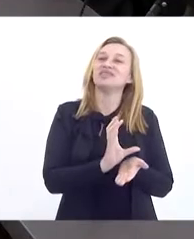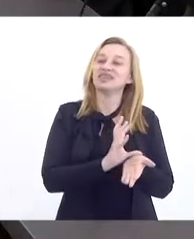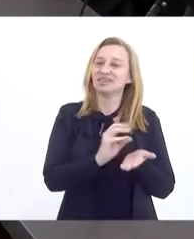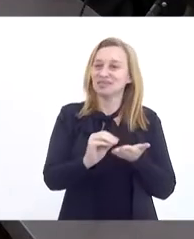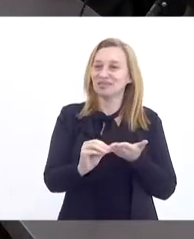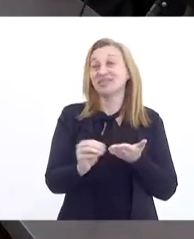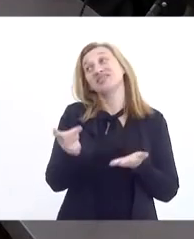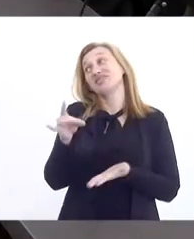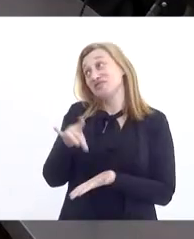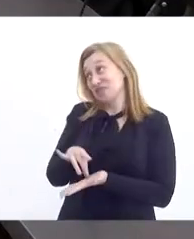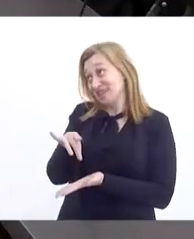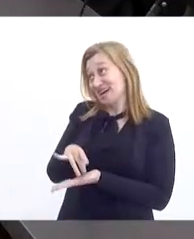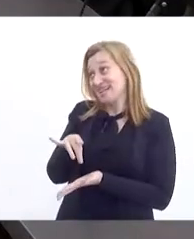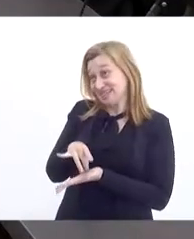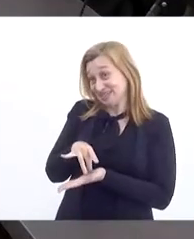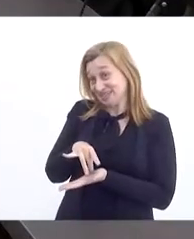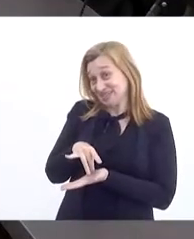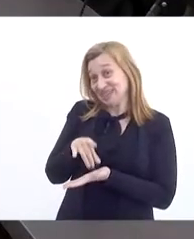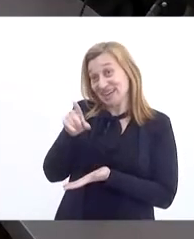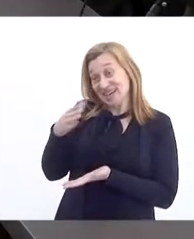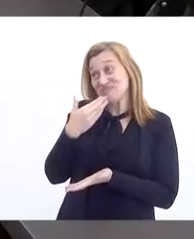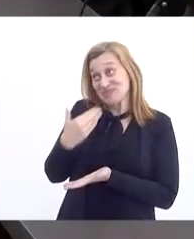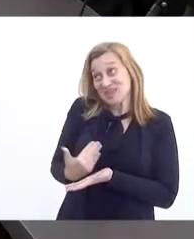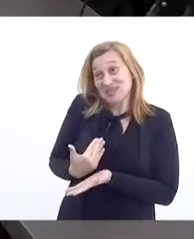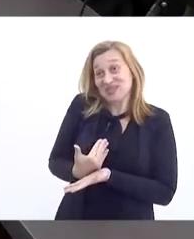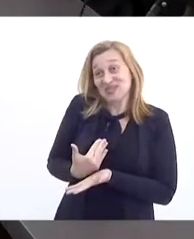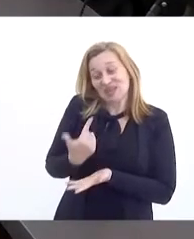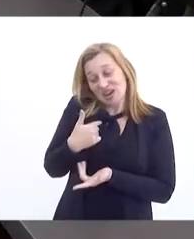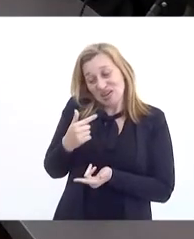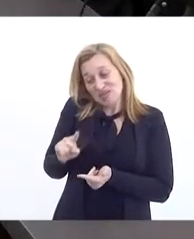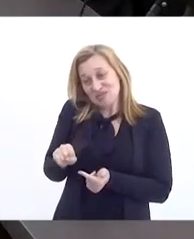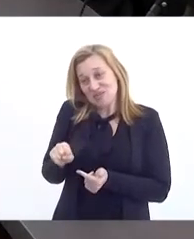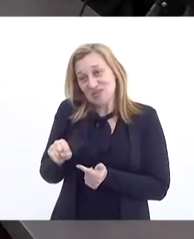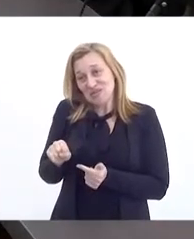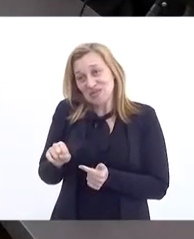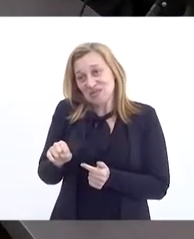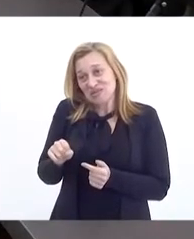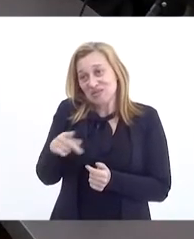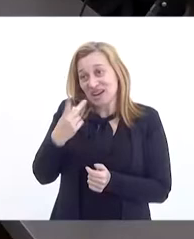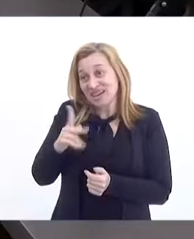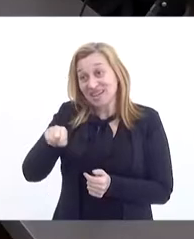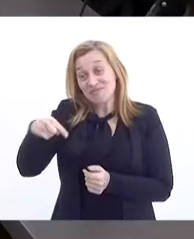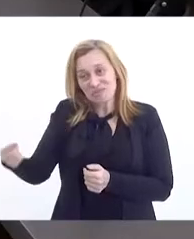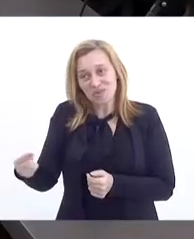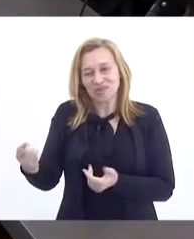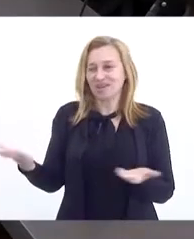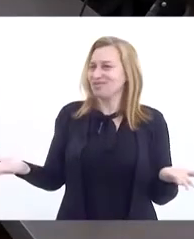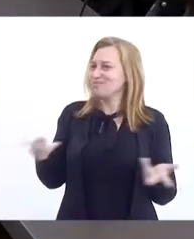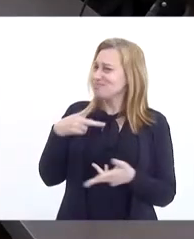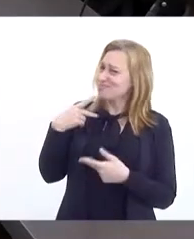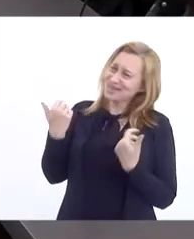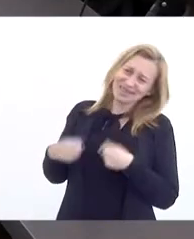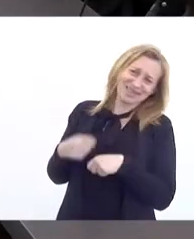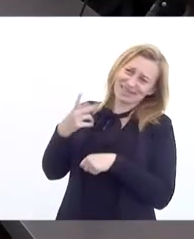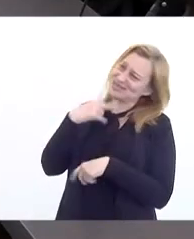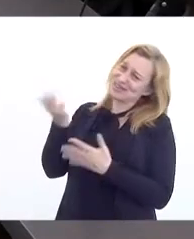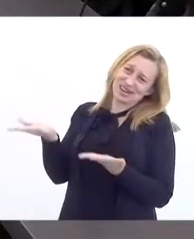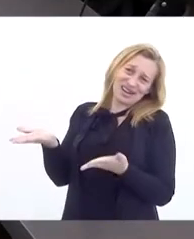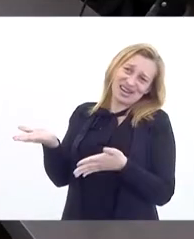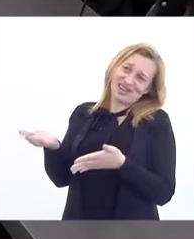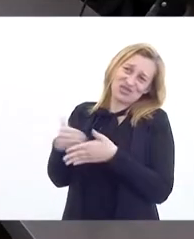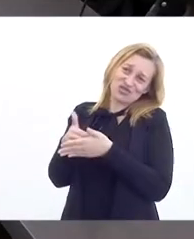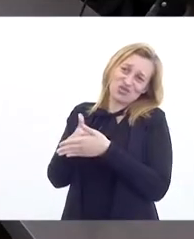É que, na verdade, aqui ele pediu para eu pular, como ele era o relator. Não precisa entregar isso, né? Vai. Pediu,